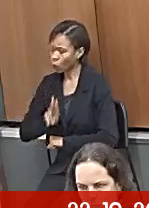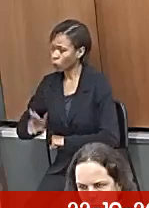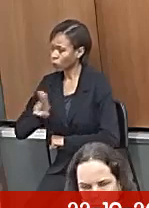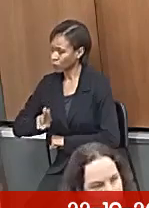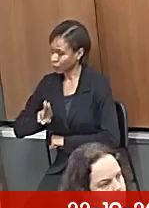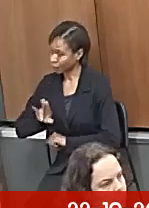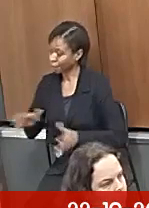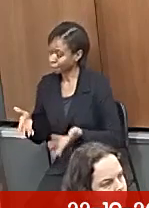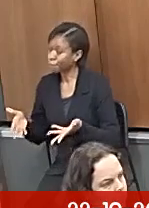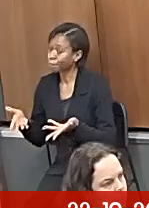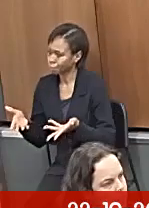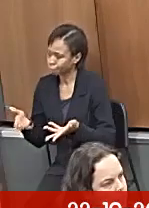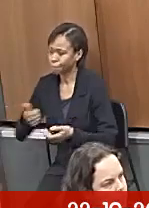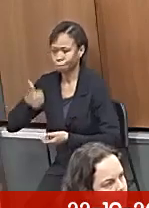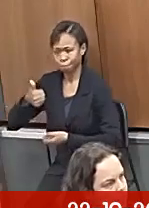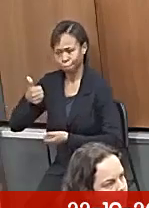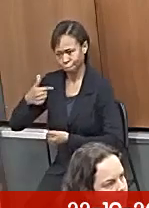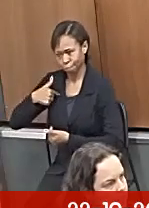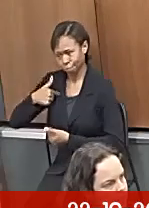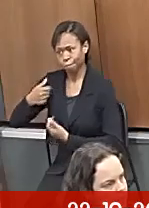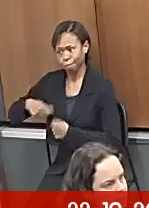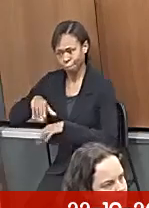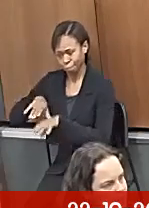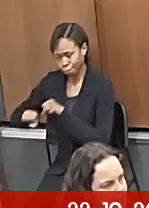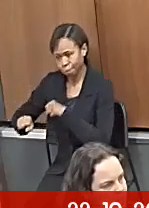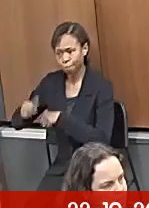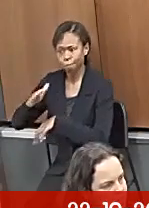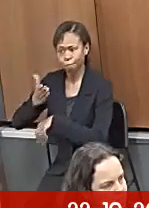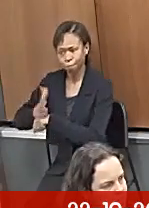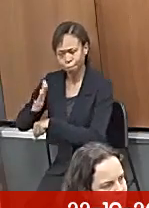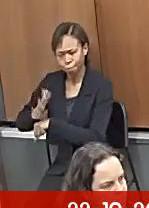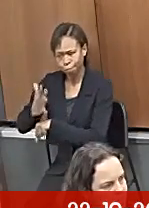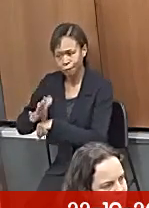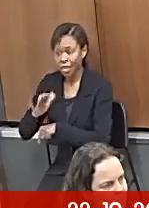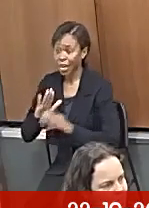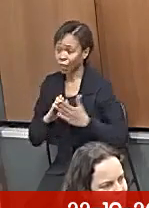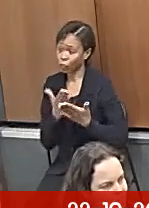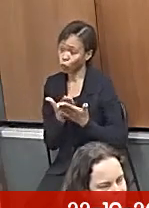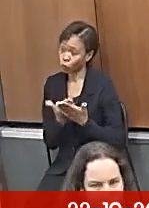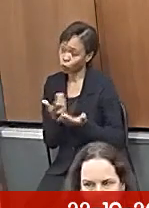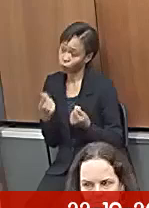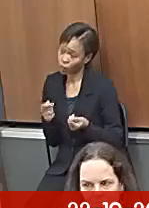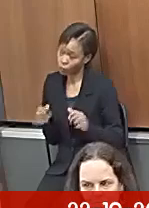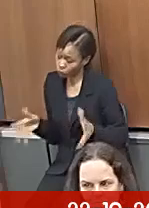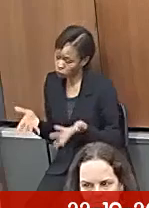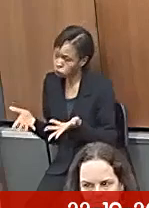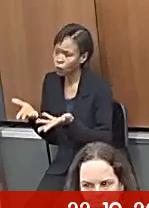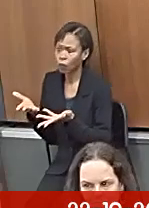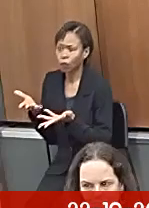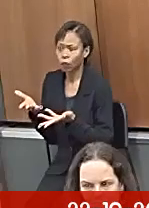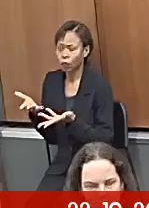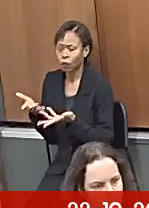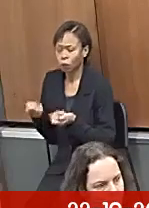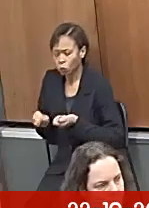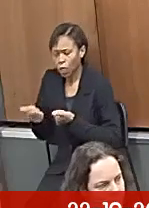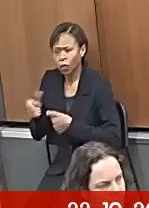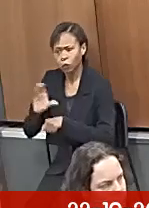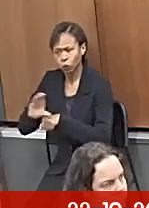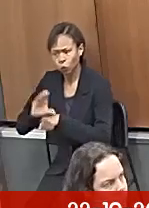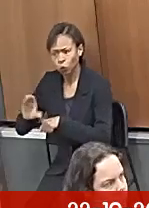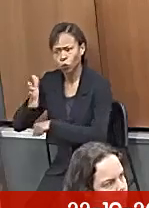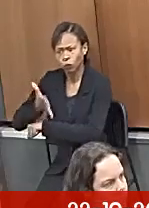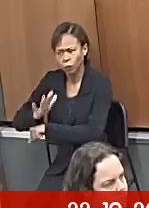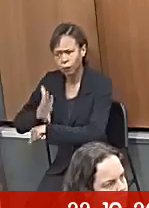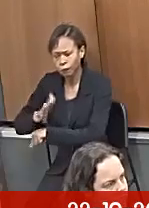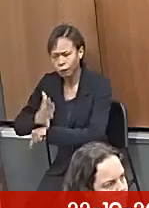Então, primeiro, eu tenho que buscar essa formação. A escola tem que investir em cursos, em